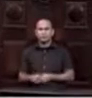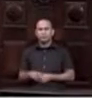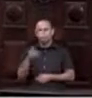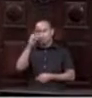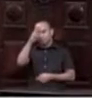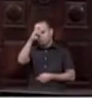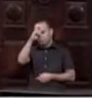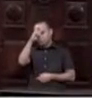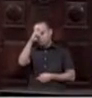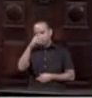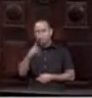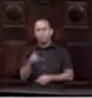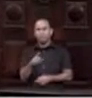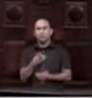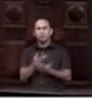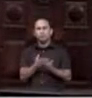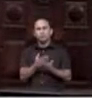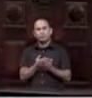Escola,